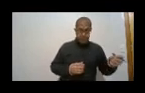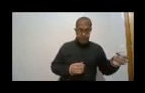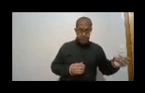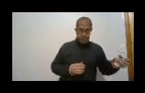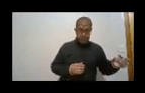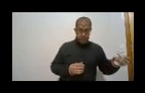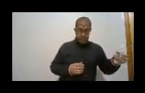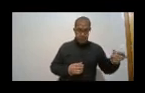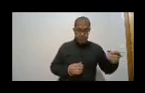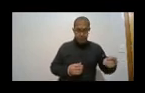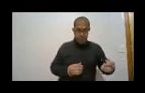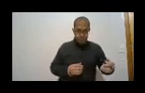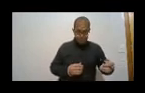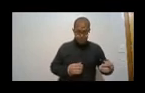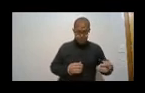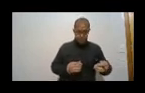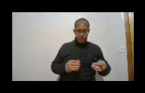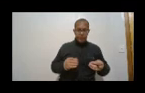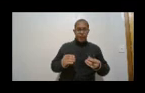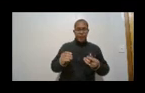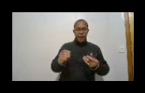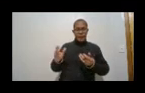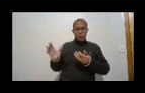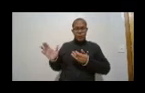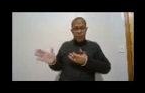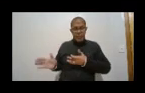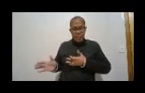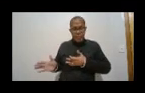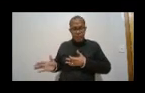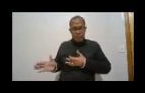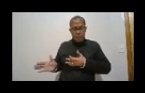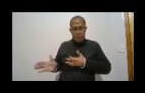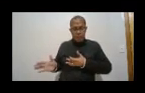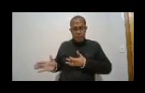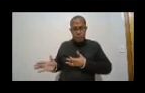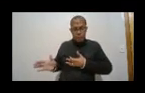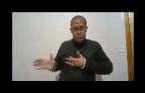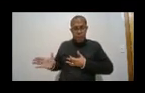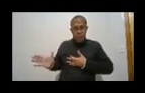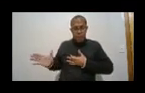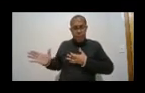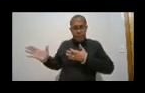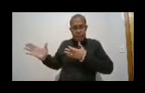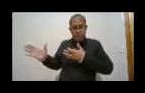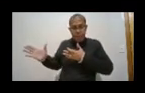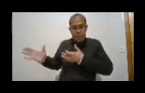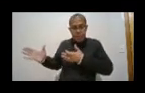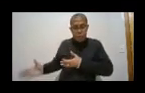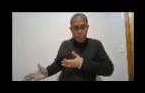simples. Então ela entra lipo, mas o rim gera o quê? Um produto